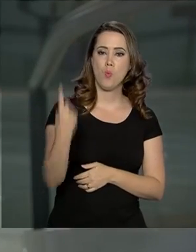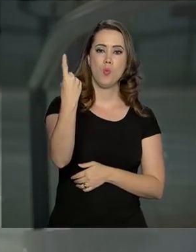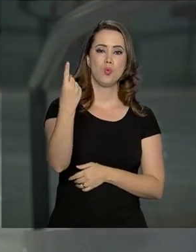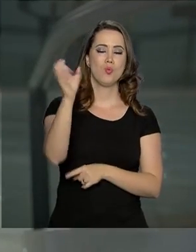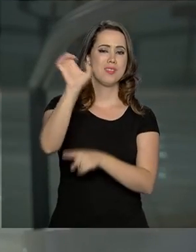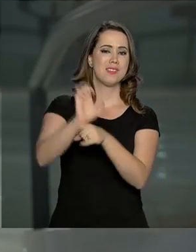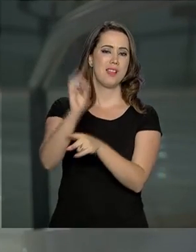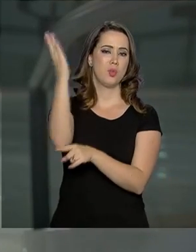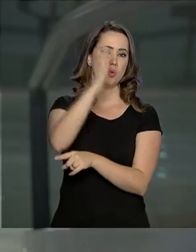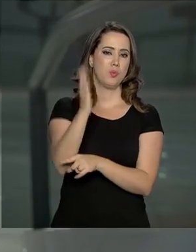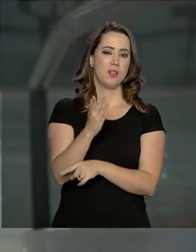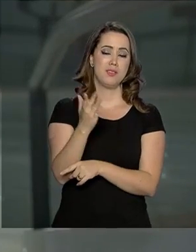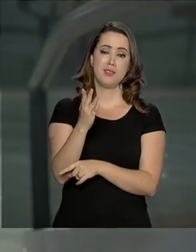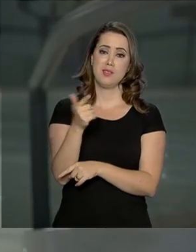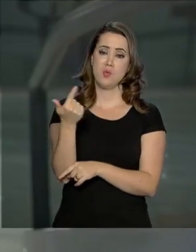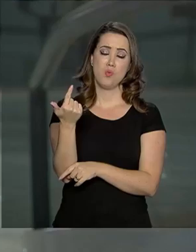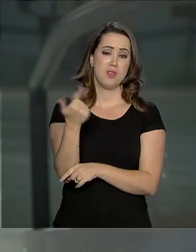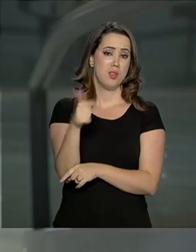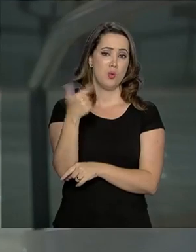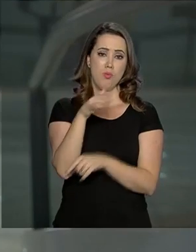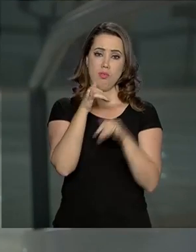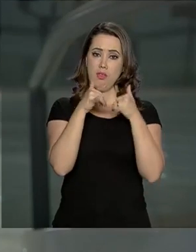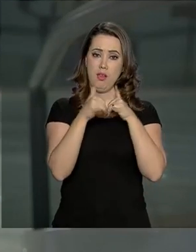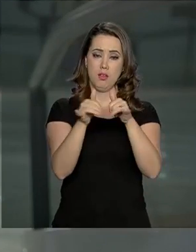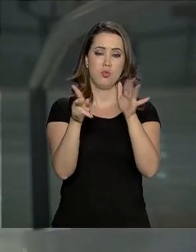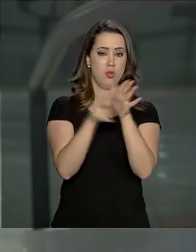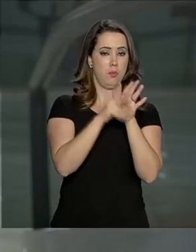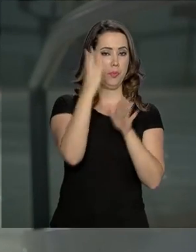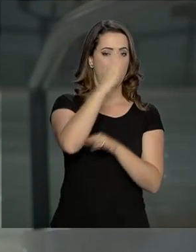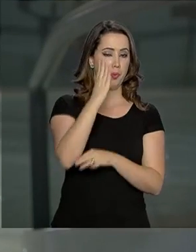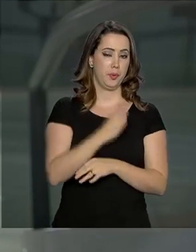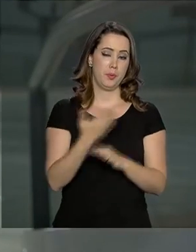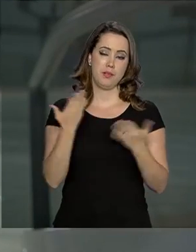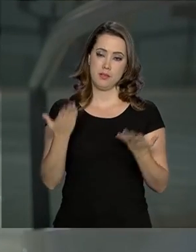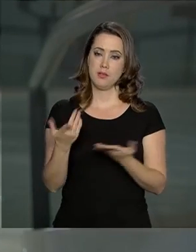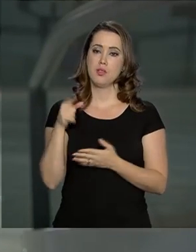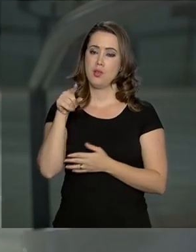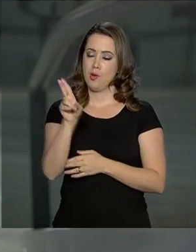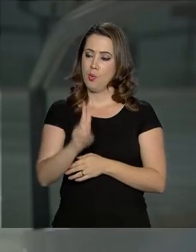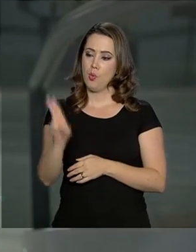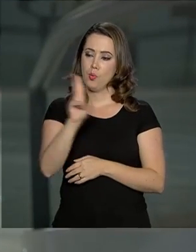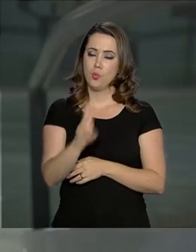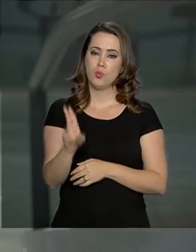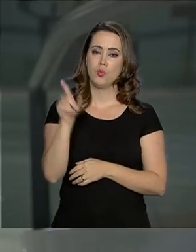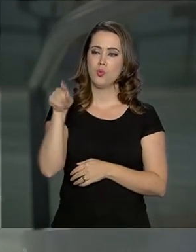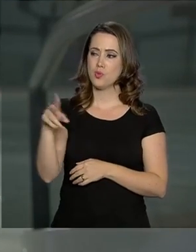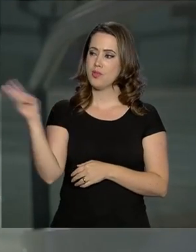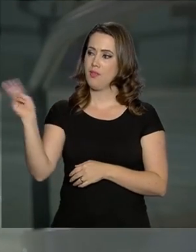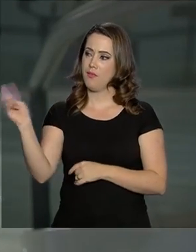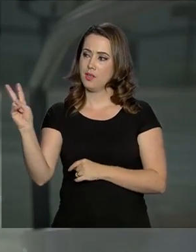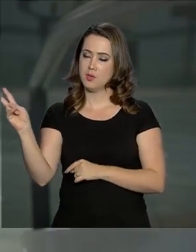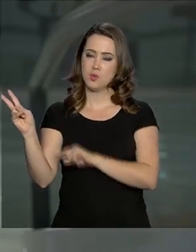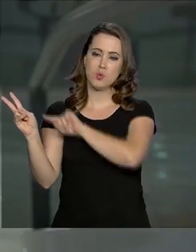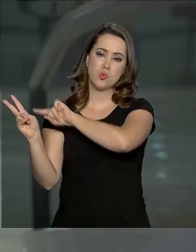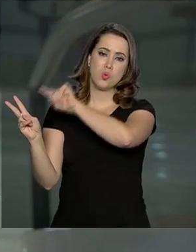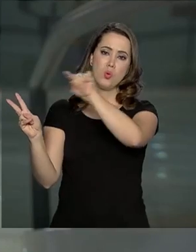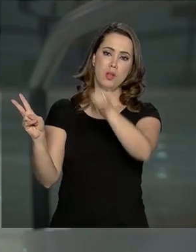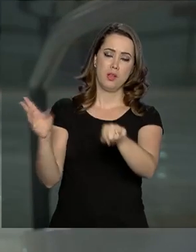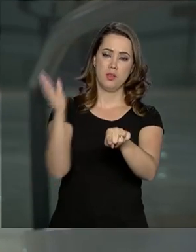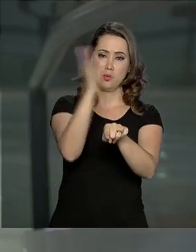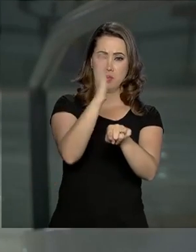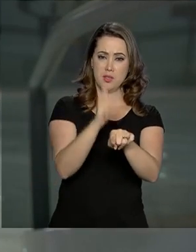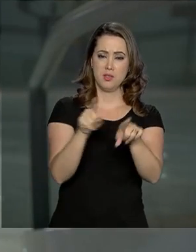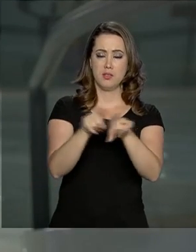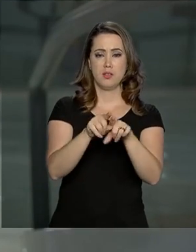que não está, né, que está fora do sistema interligado nacional e recebe energia elétrica da Venezuela e também de